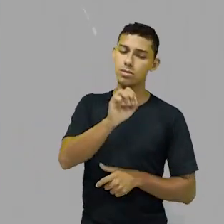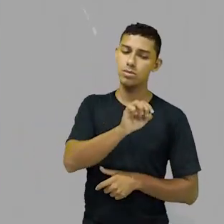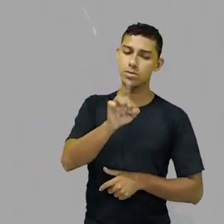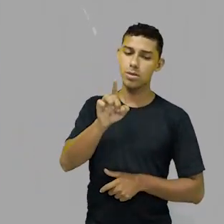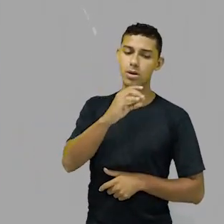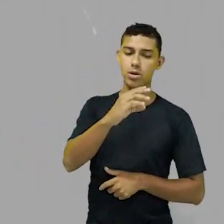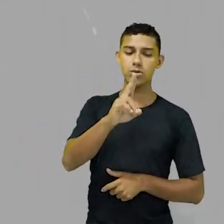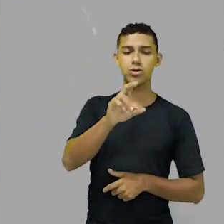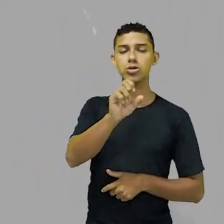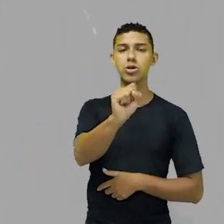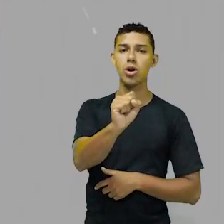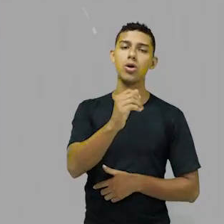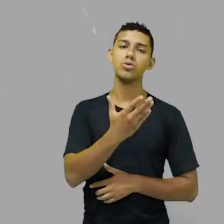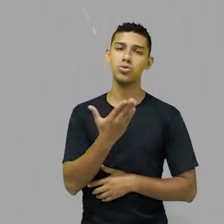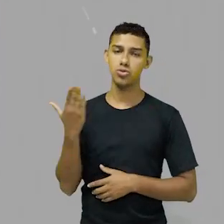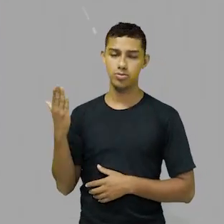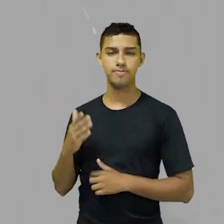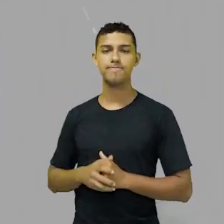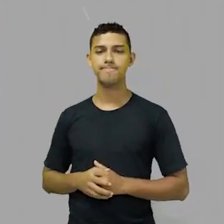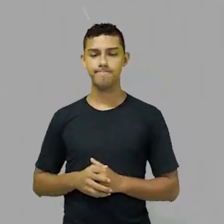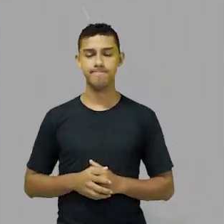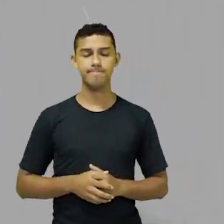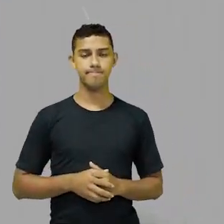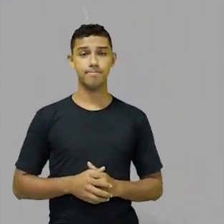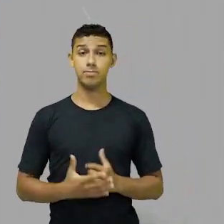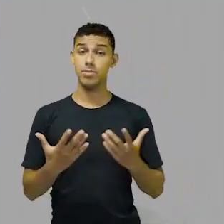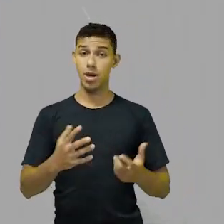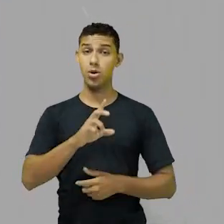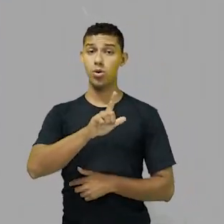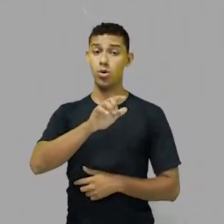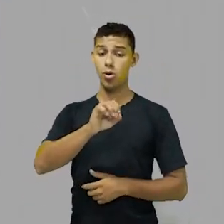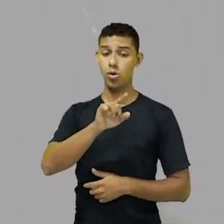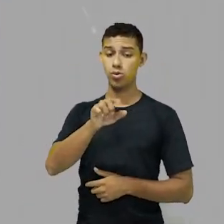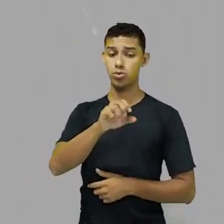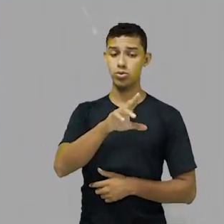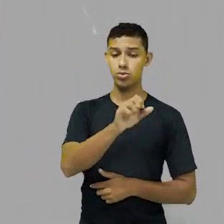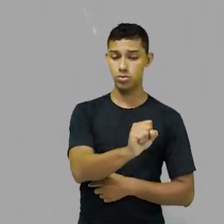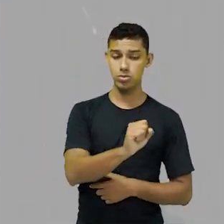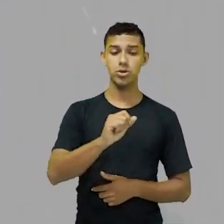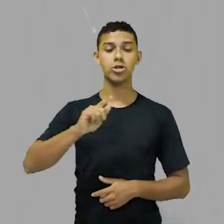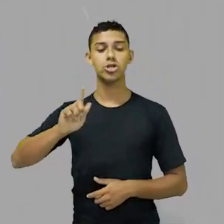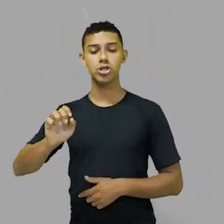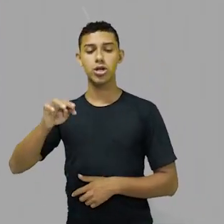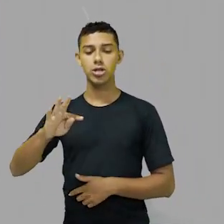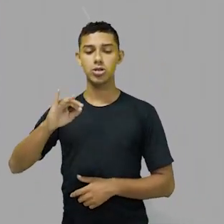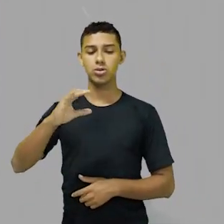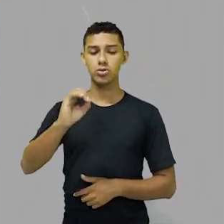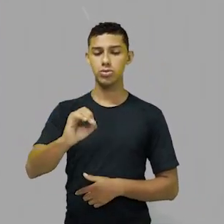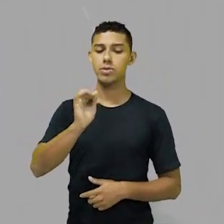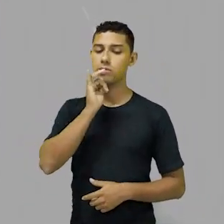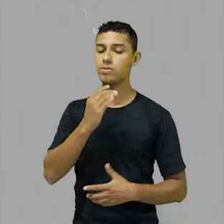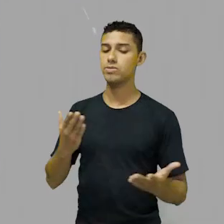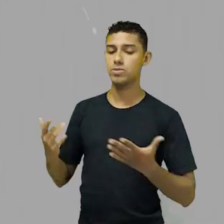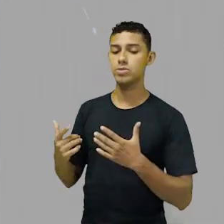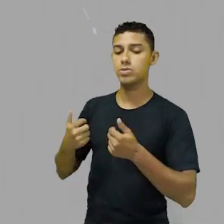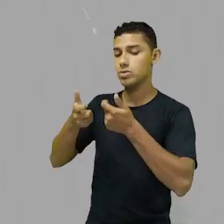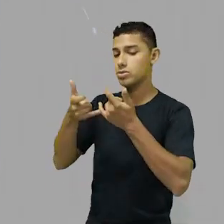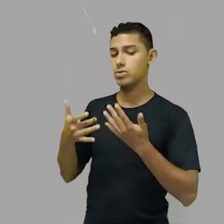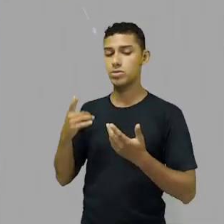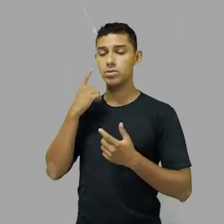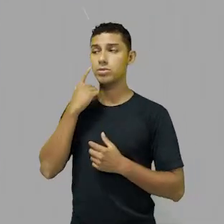de DNA é chamado de locus. Locus gênico, ok? Então, ele está dizendo